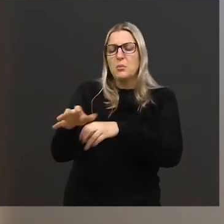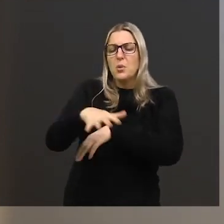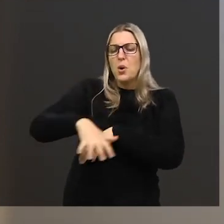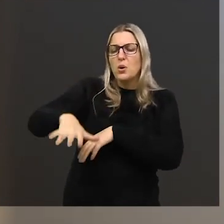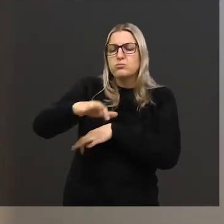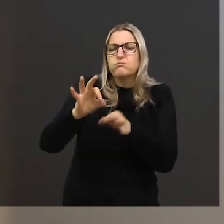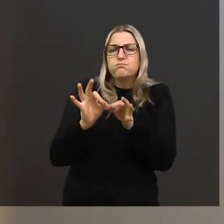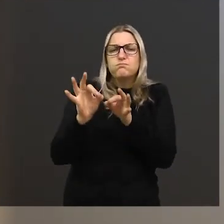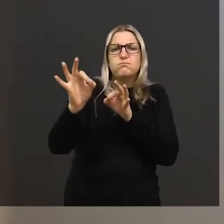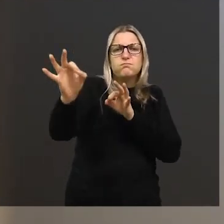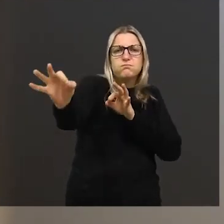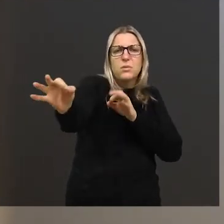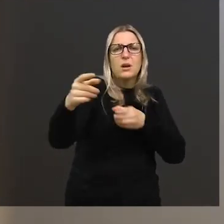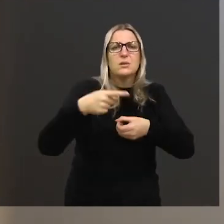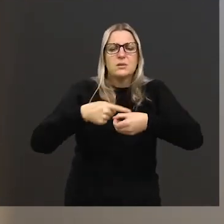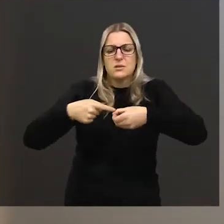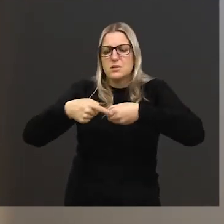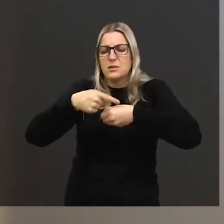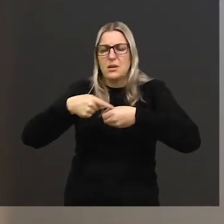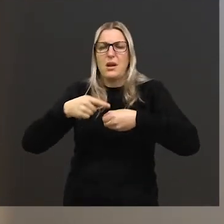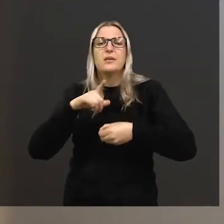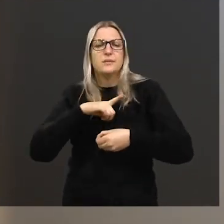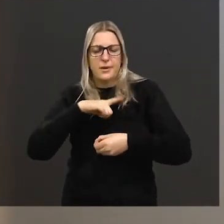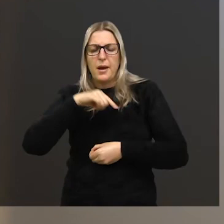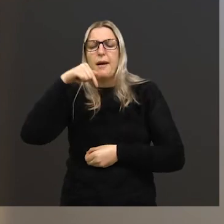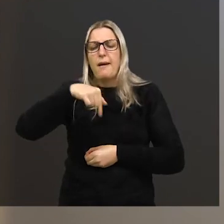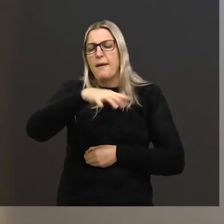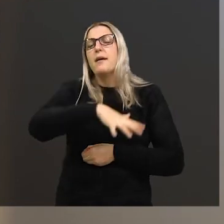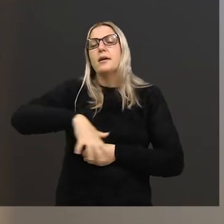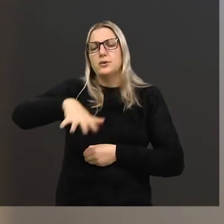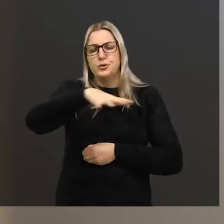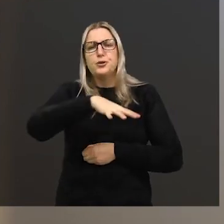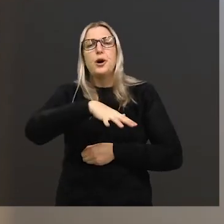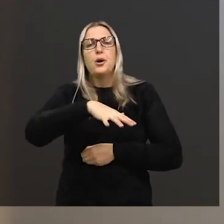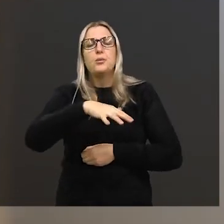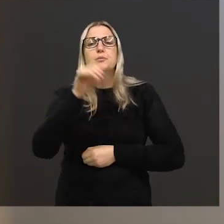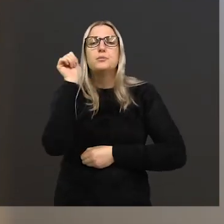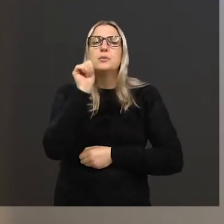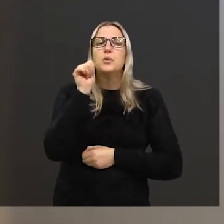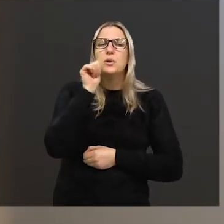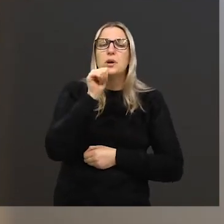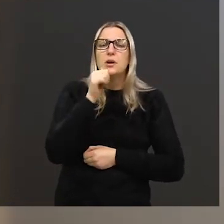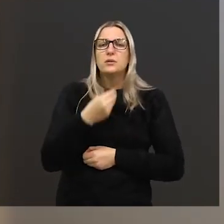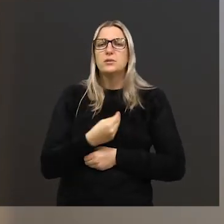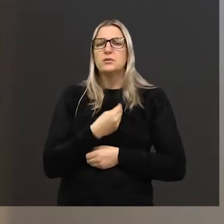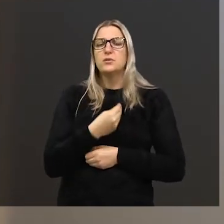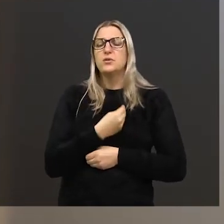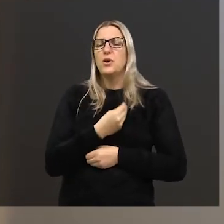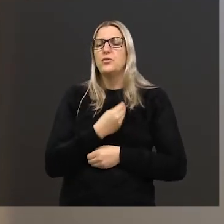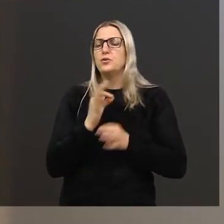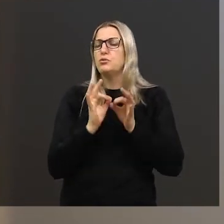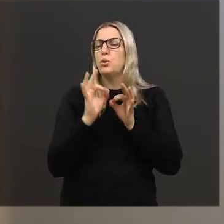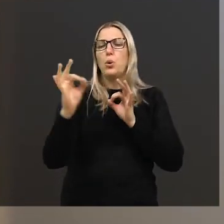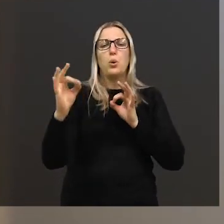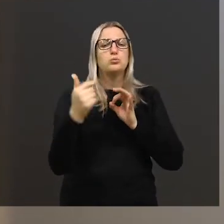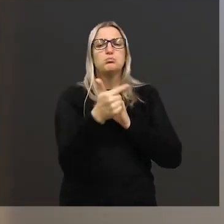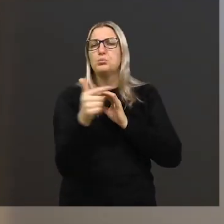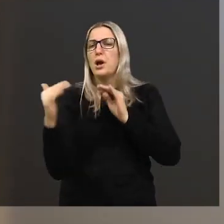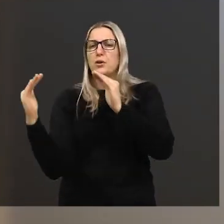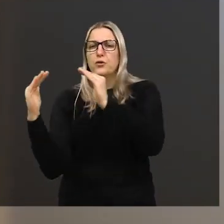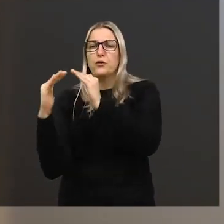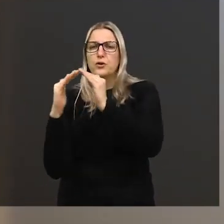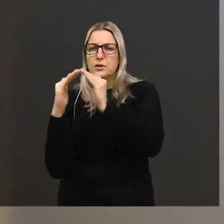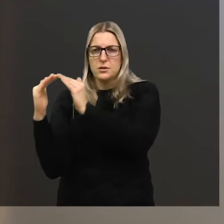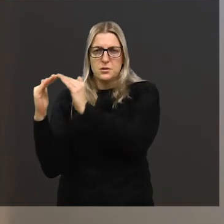que vivem no campo, né, em regiões mais afastadas da cidade, a gente tem muito aqui na nossa região, essas mulheres elas